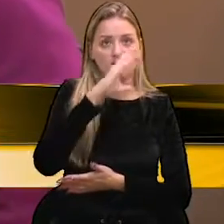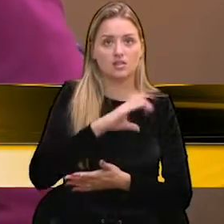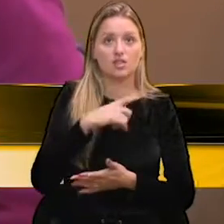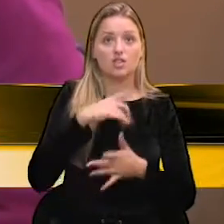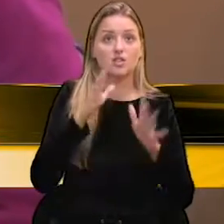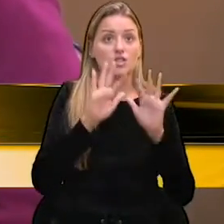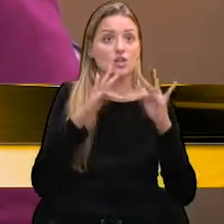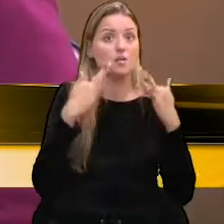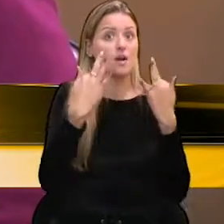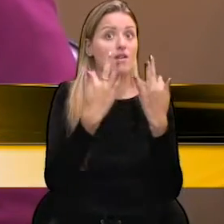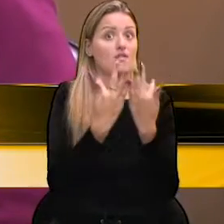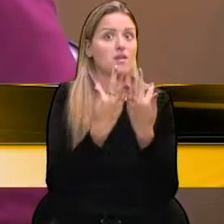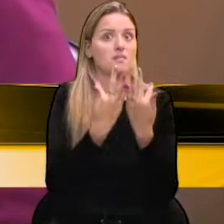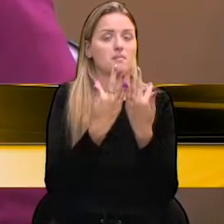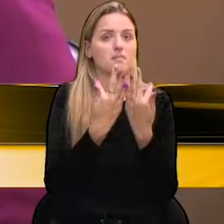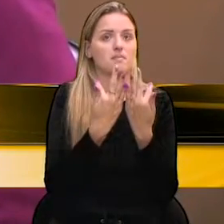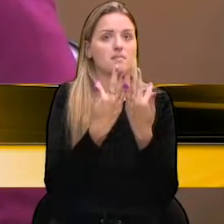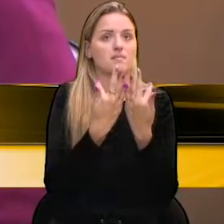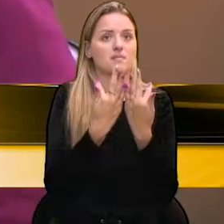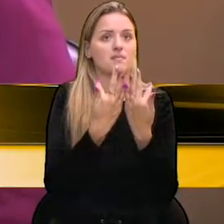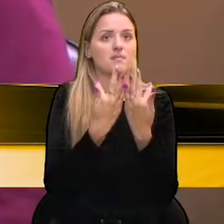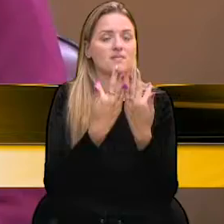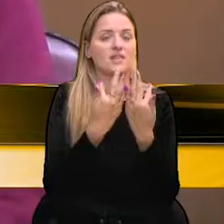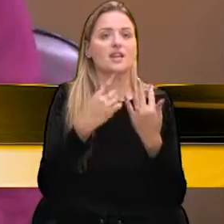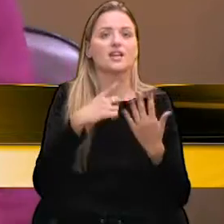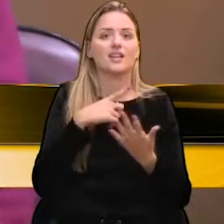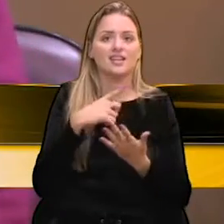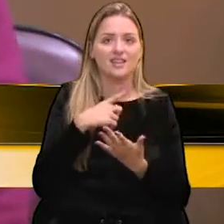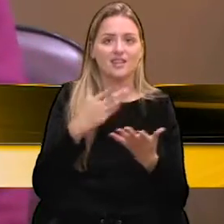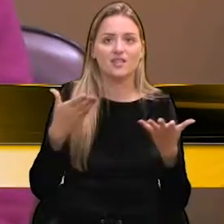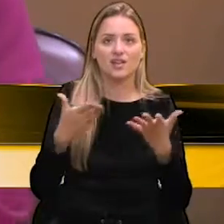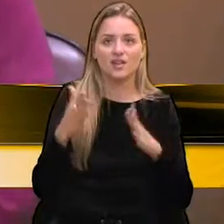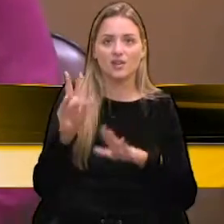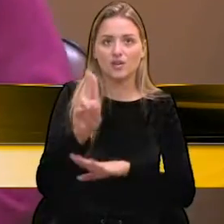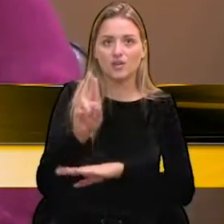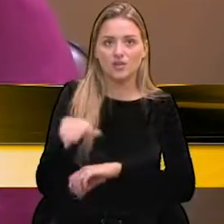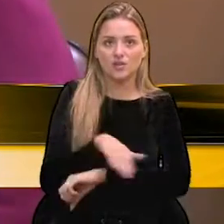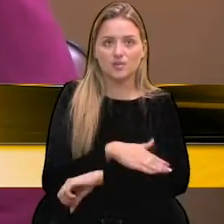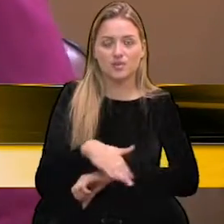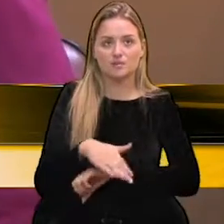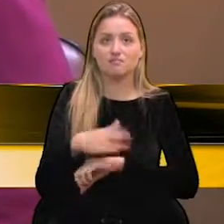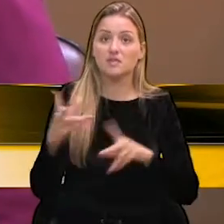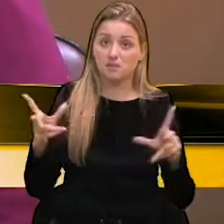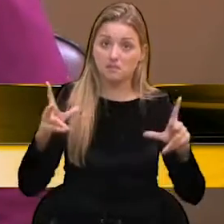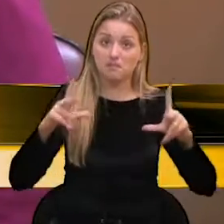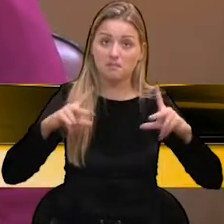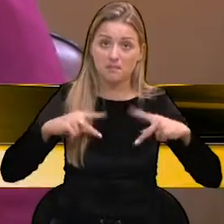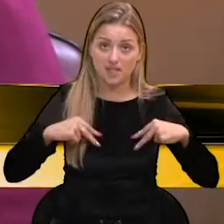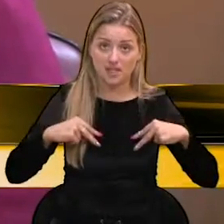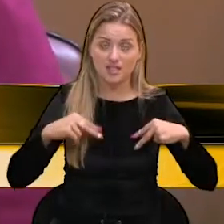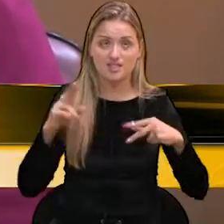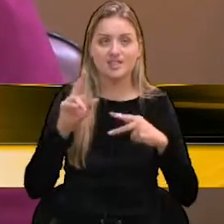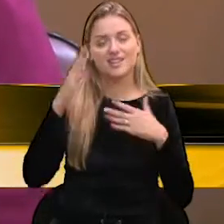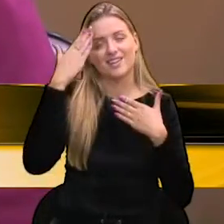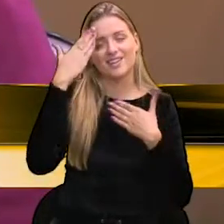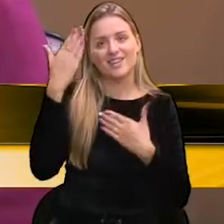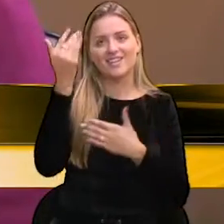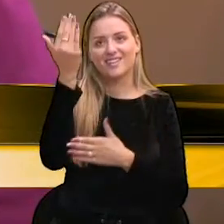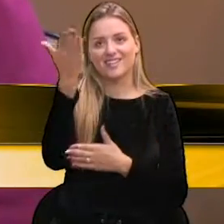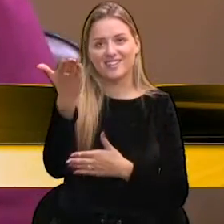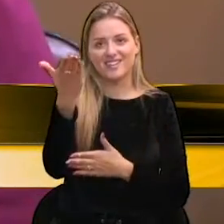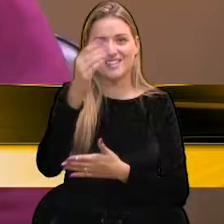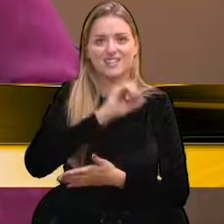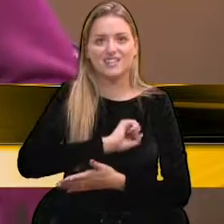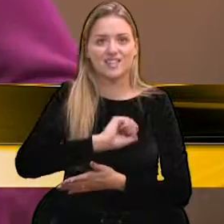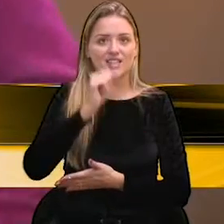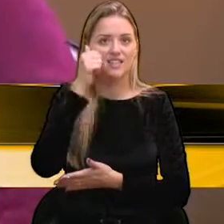uma família muito grande e foi contemplado aqui com esse nome muito meritório. Então, com o nome dessa rua, agradeço para a senhora